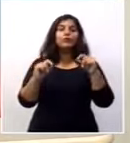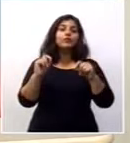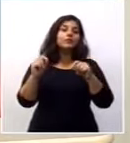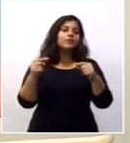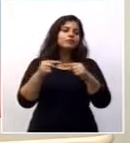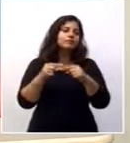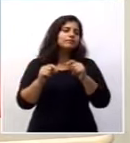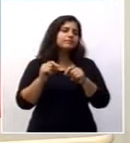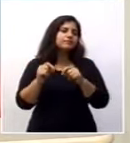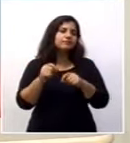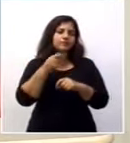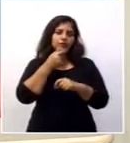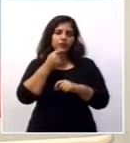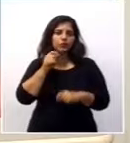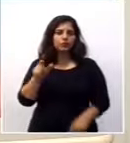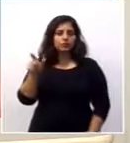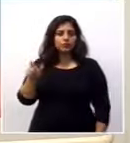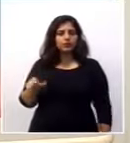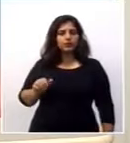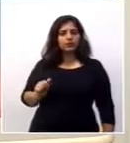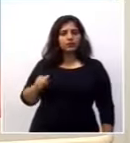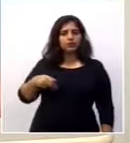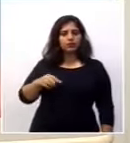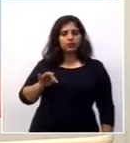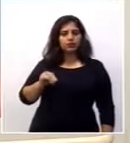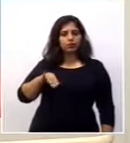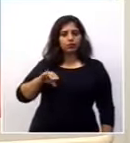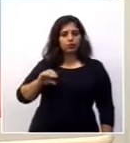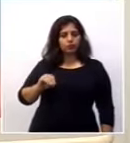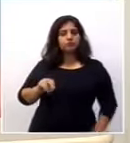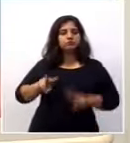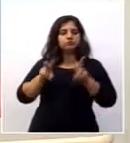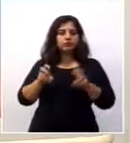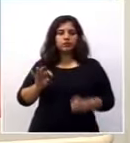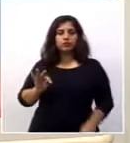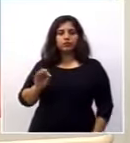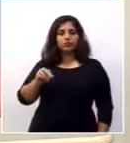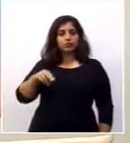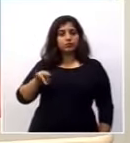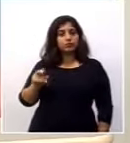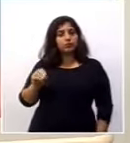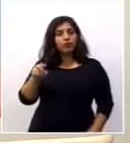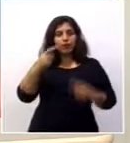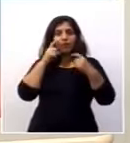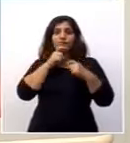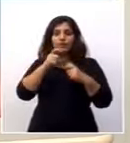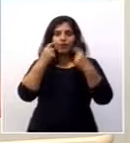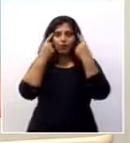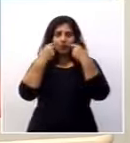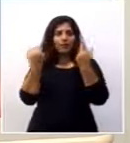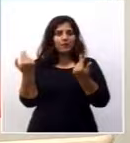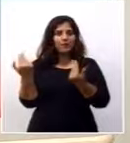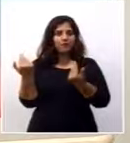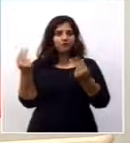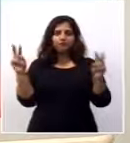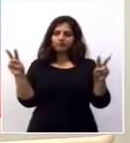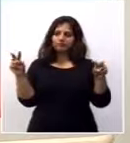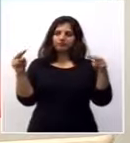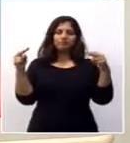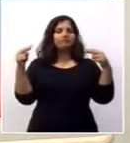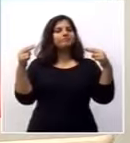coincidência, esse rapaz, que o nome dele era Antônio, mas todo mundo chamava ele de Tonho, ele também tinha os olhos verdes. Então